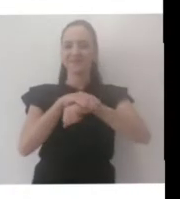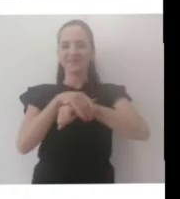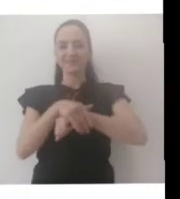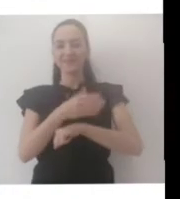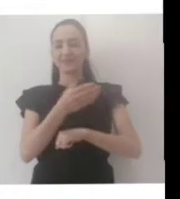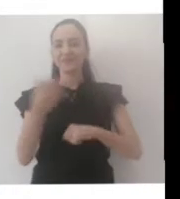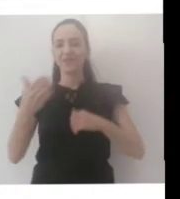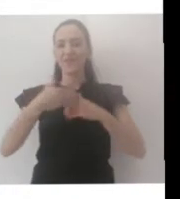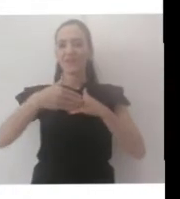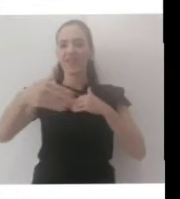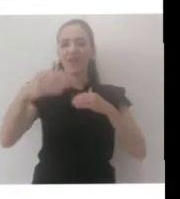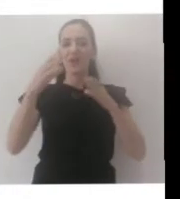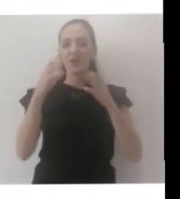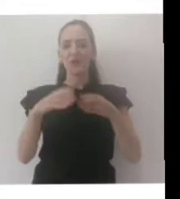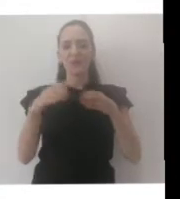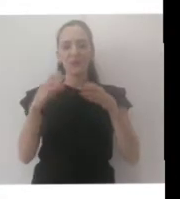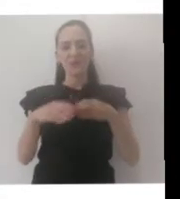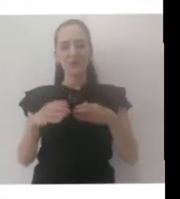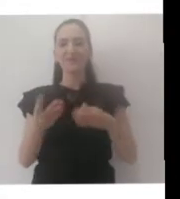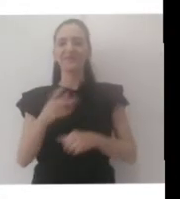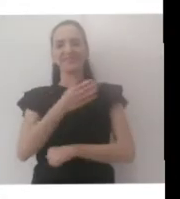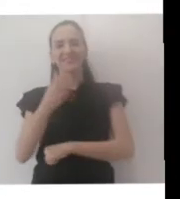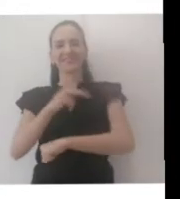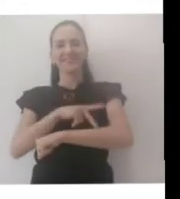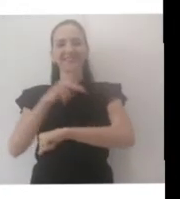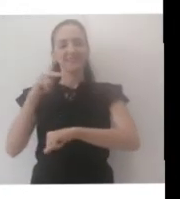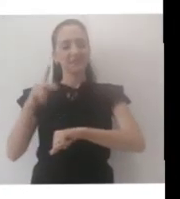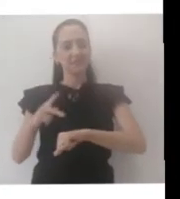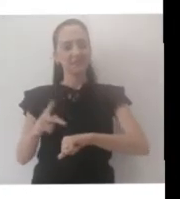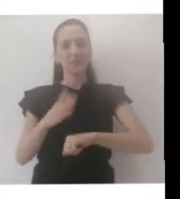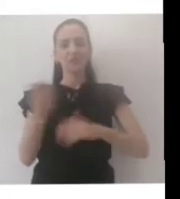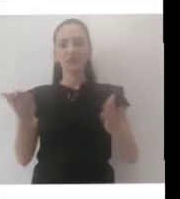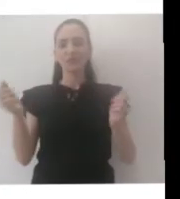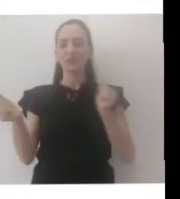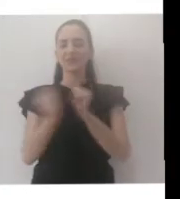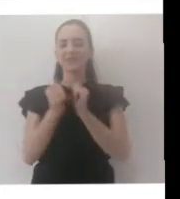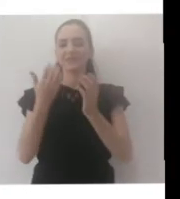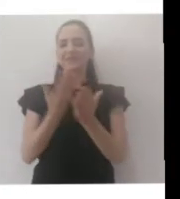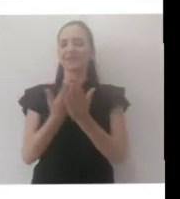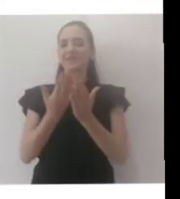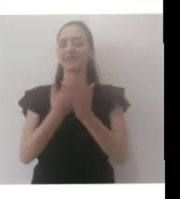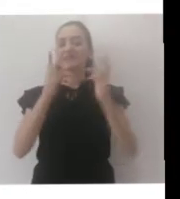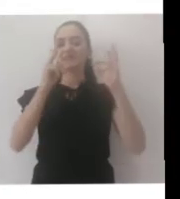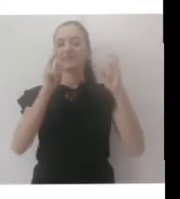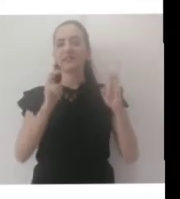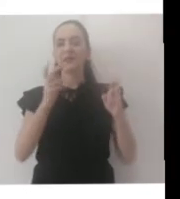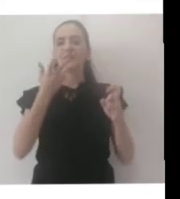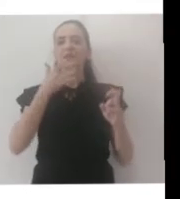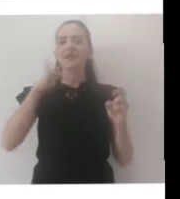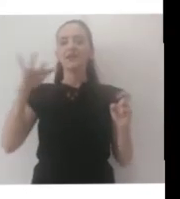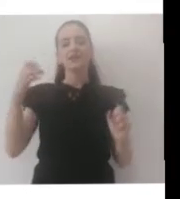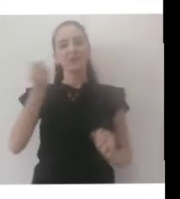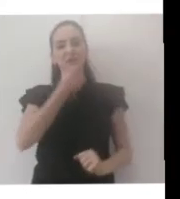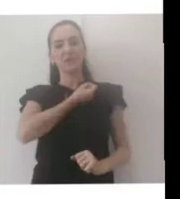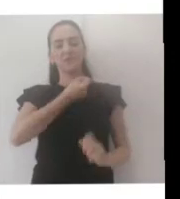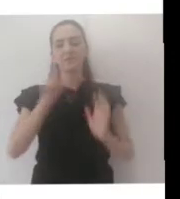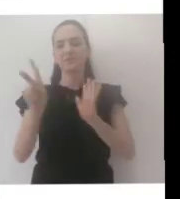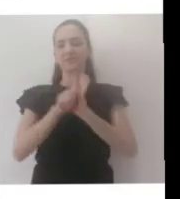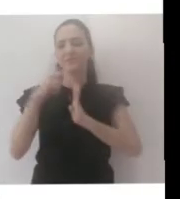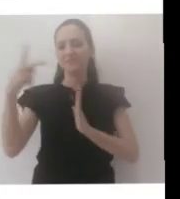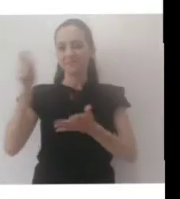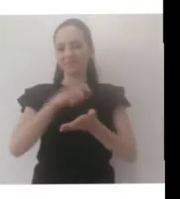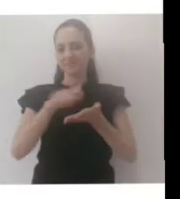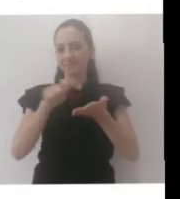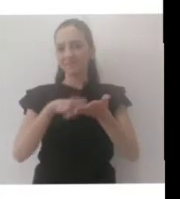Boa noite, concurseiras, boa noite, pedagogas e demais pessoas que estão aqui estudando com a gente um pouquinho hoje sobre o livro